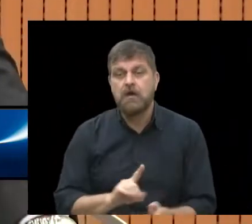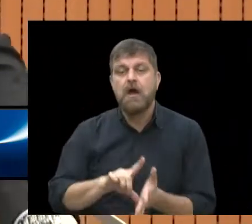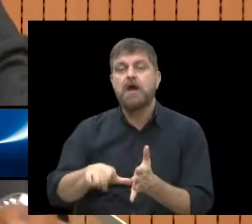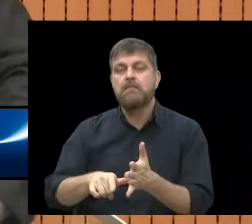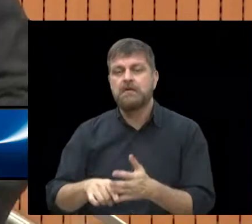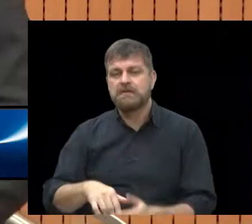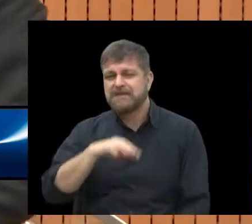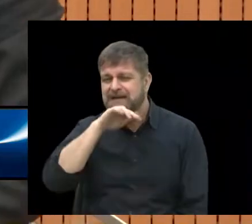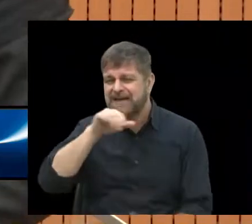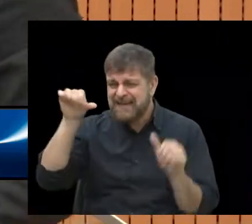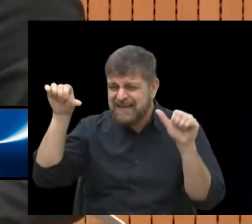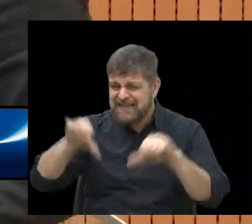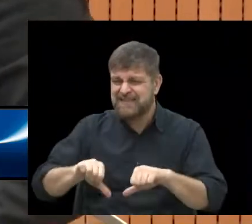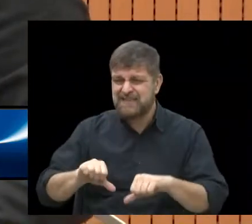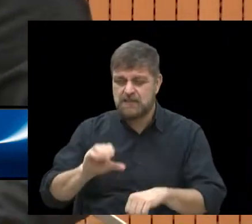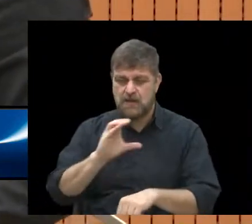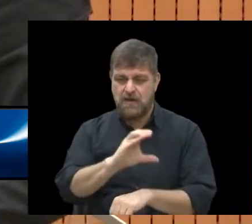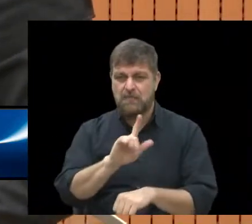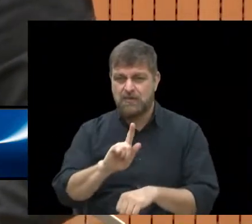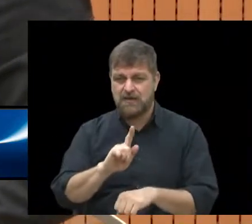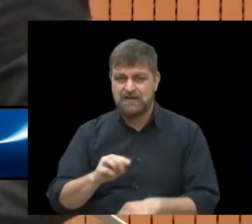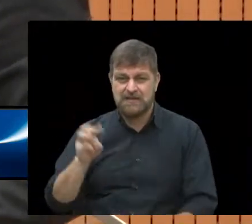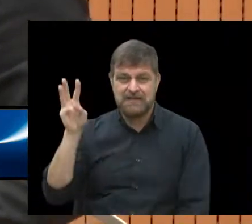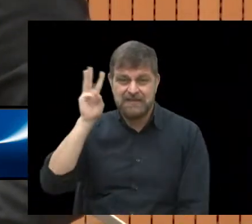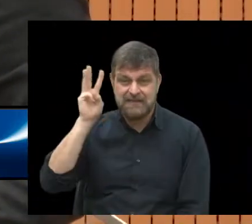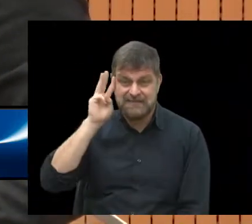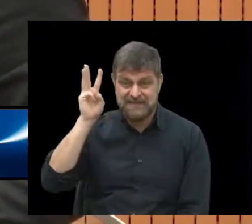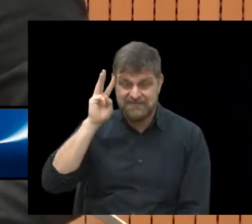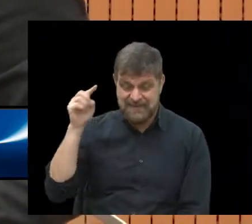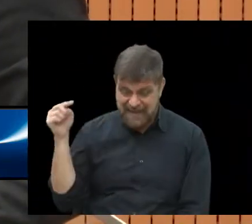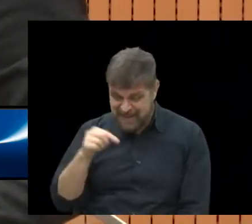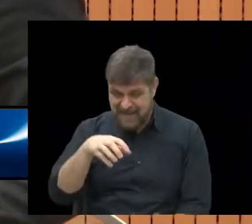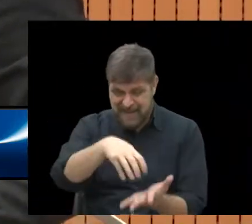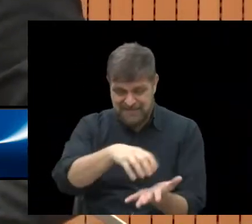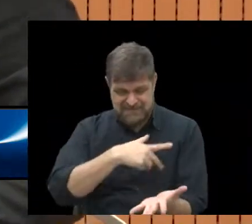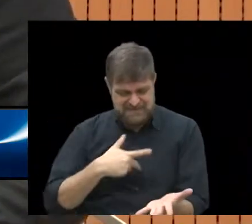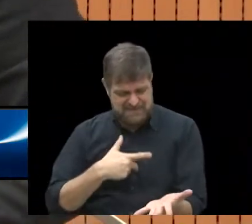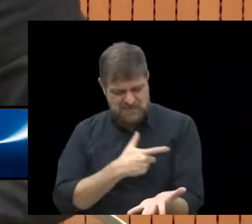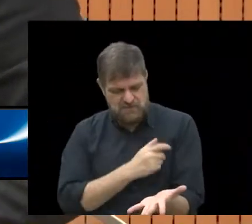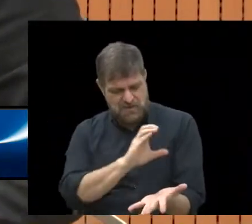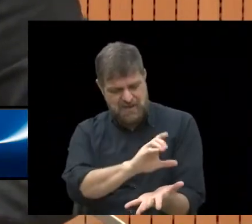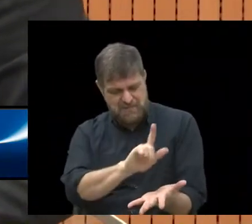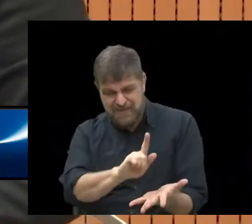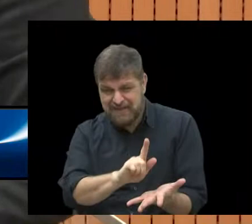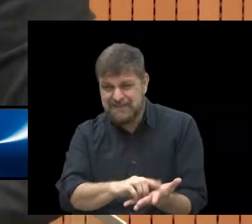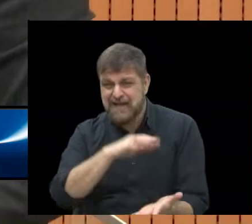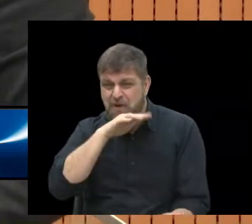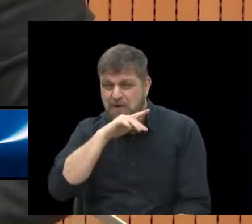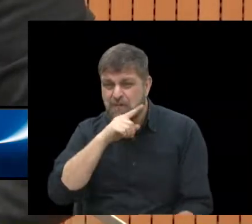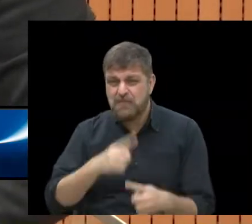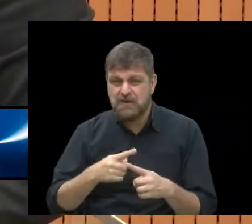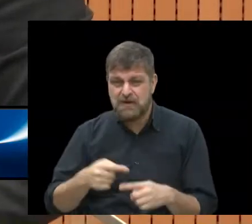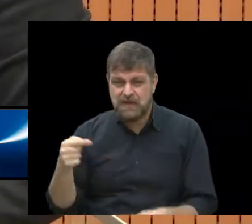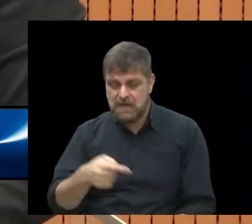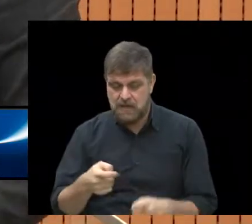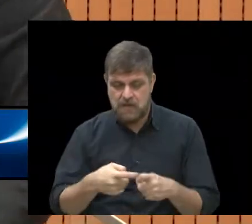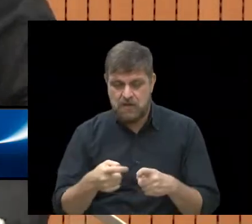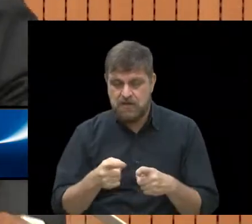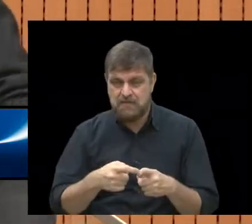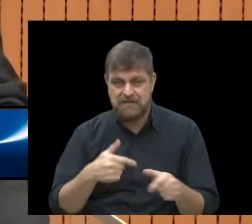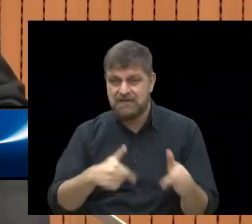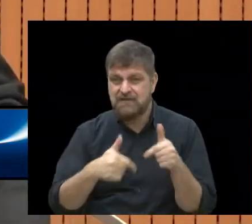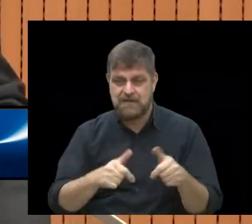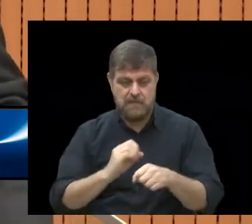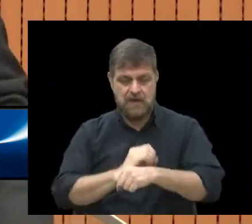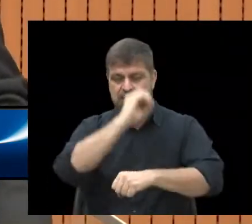de pior atendimento no Campo Grande são as terças-feiras, vereador Edson Ribeiro, porque é o dia que os médicos trabalham 24